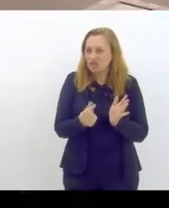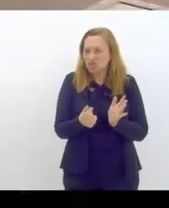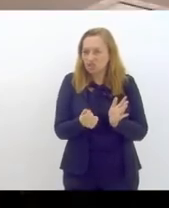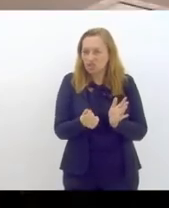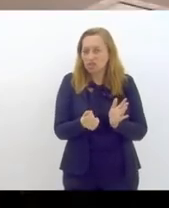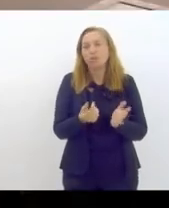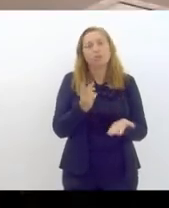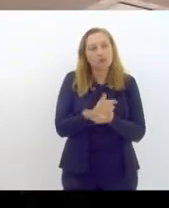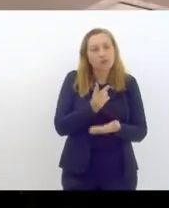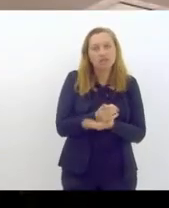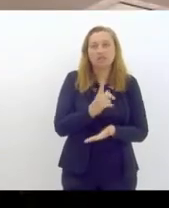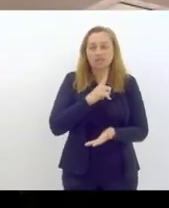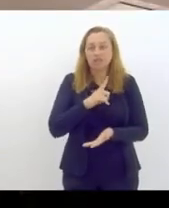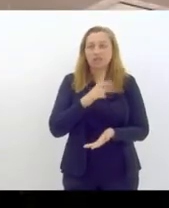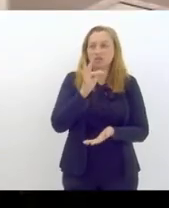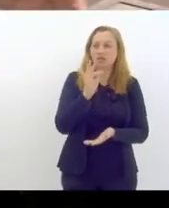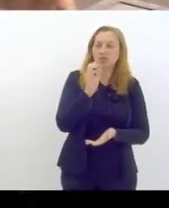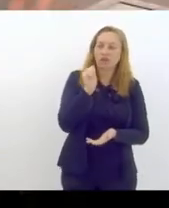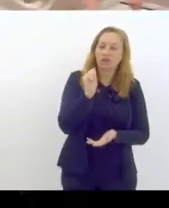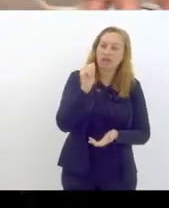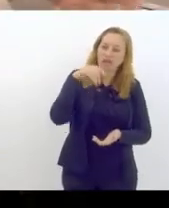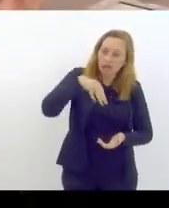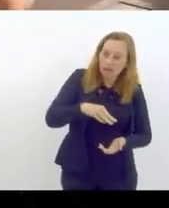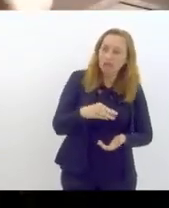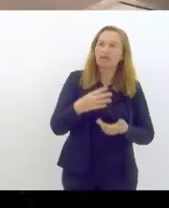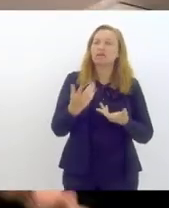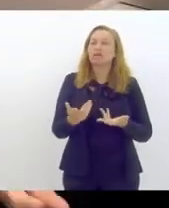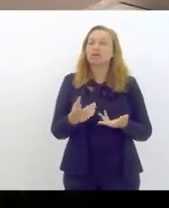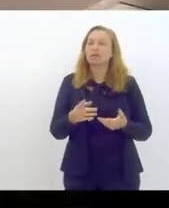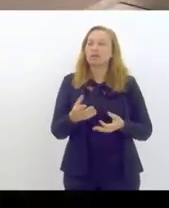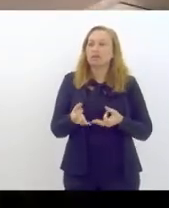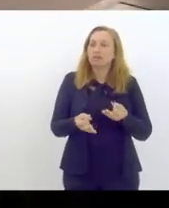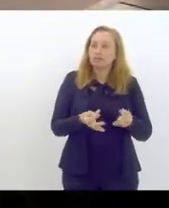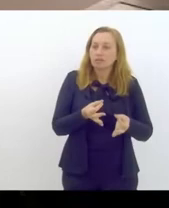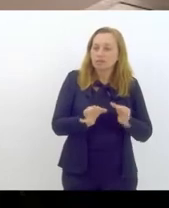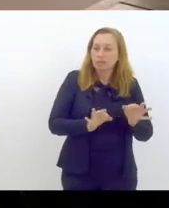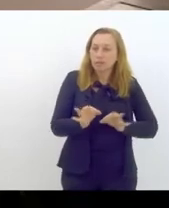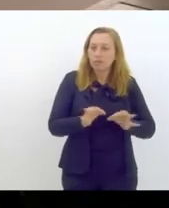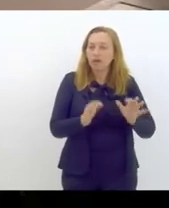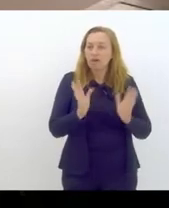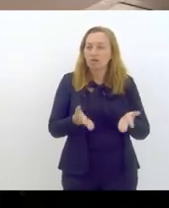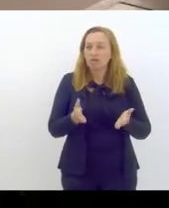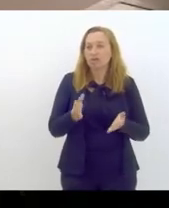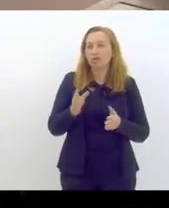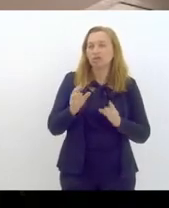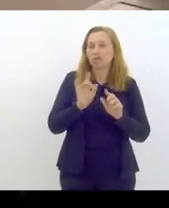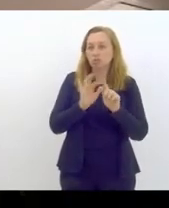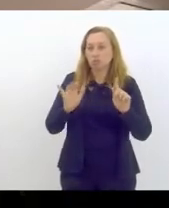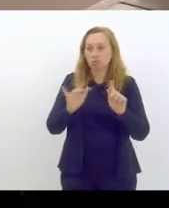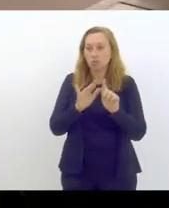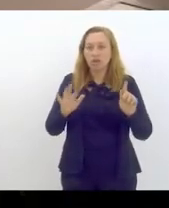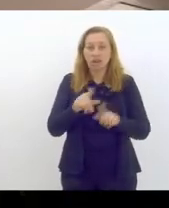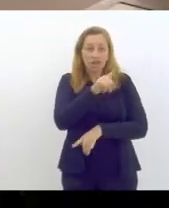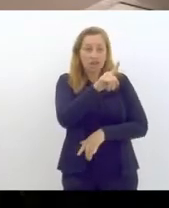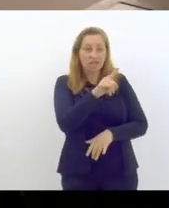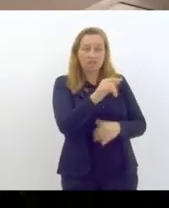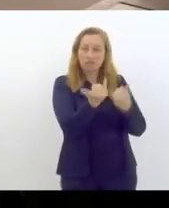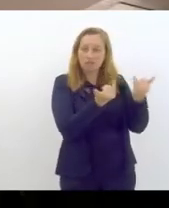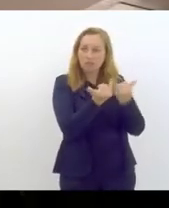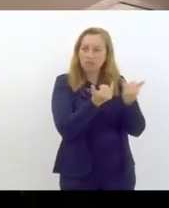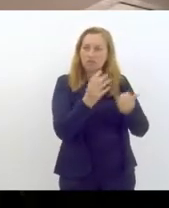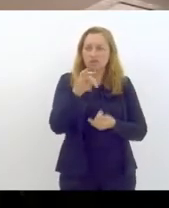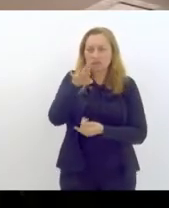FECAM. Você vai poder faz uma composteira hoje através do Google. E eu nem tinha esse dado aí que o Francisco colocou,